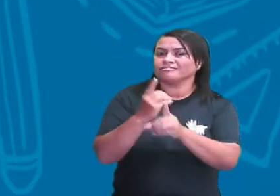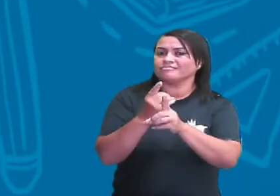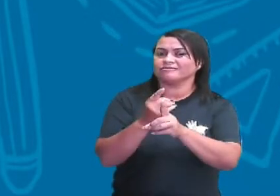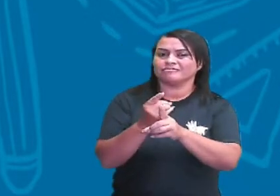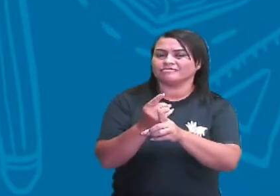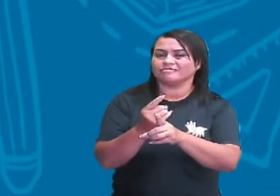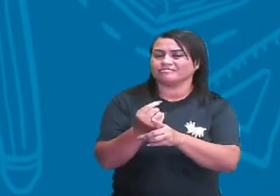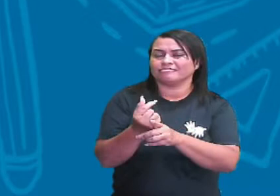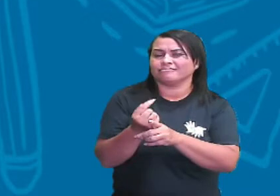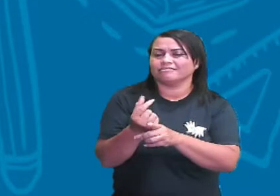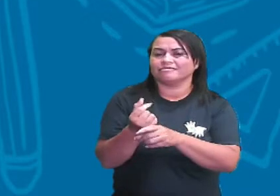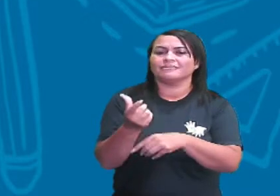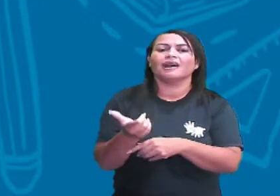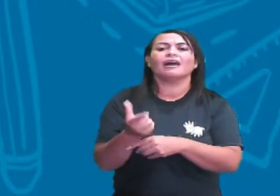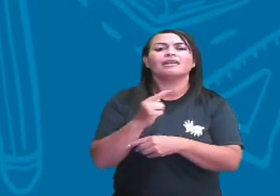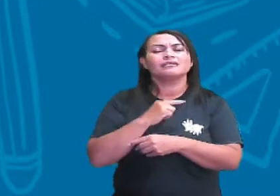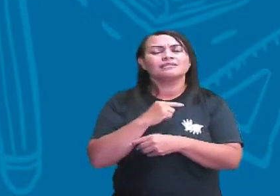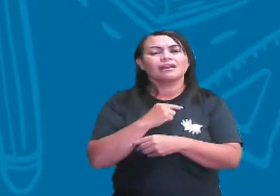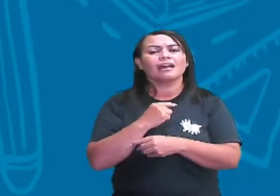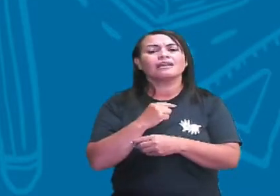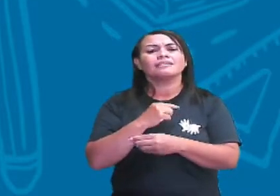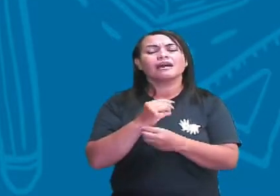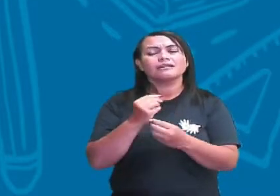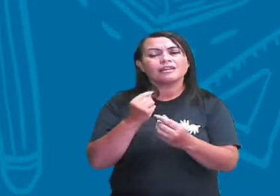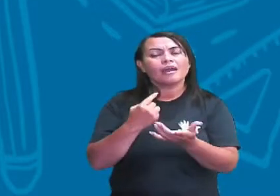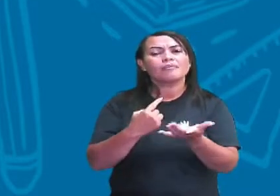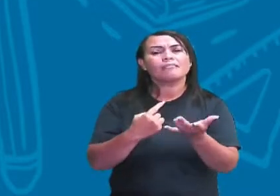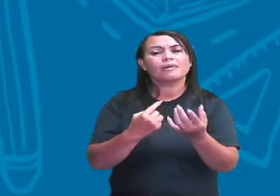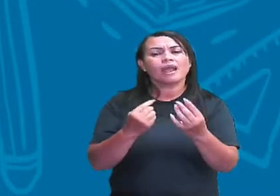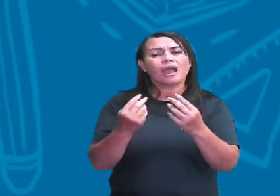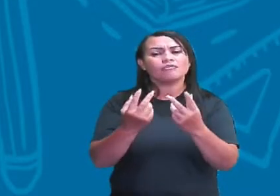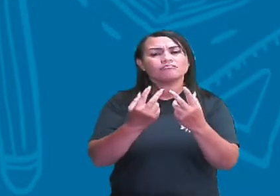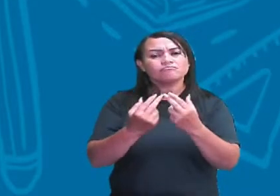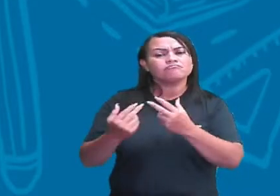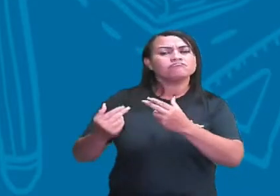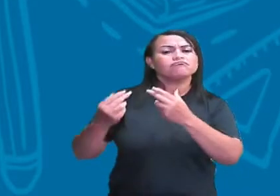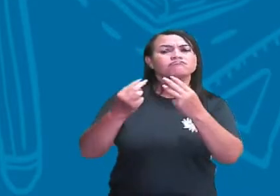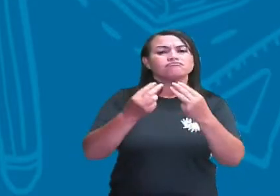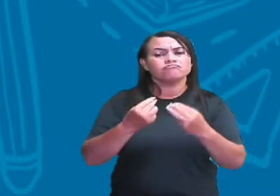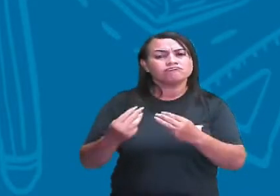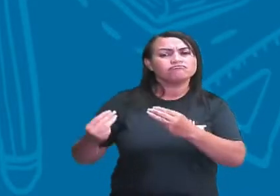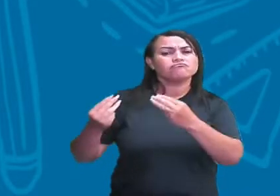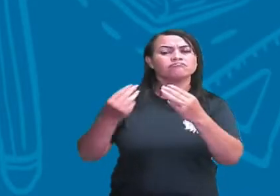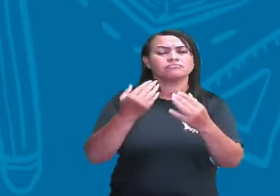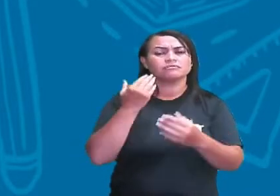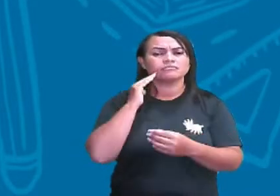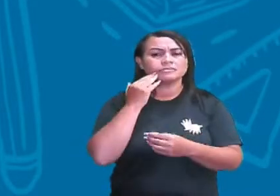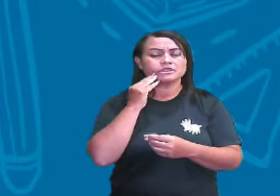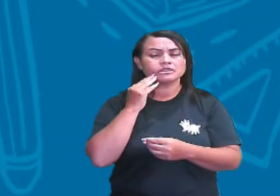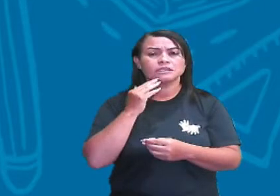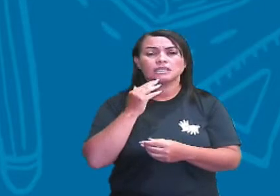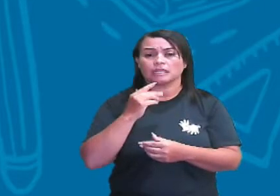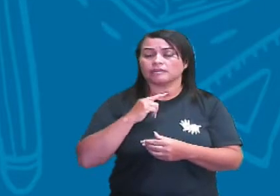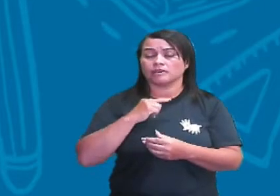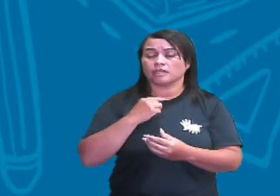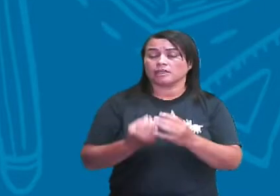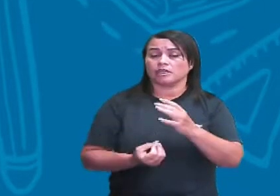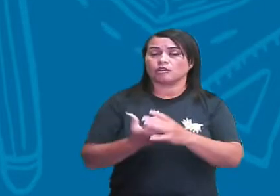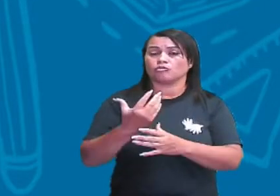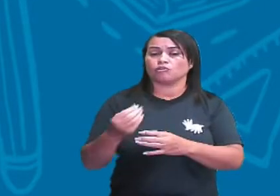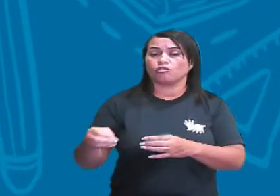e os átomos vivem o tempo todo combinando-se entre eles mesmos e criando novas